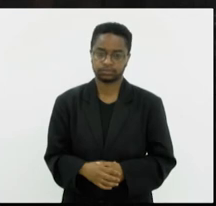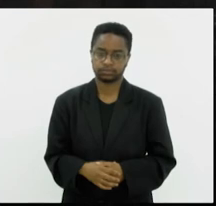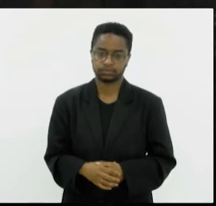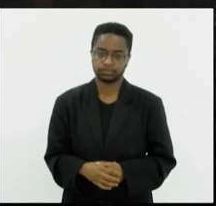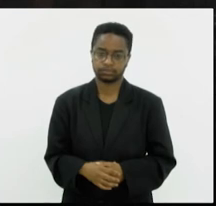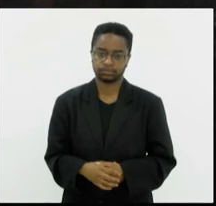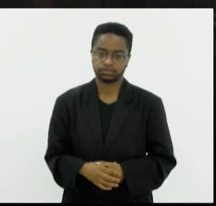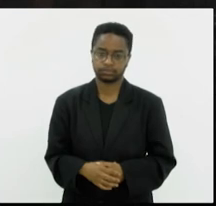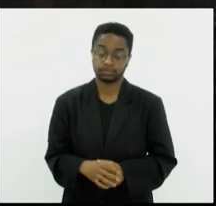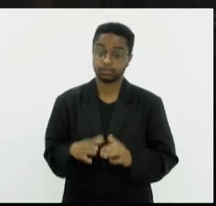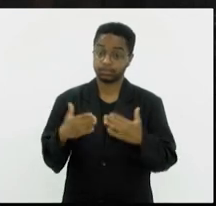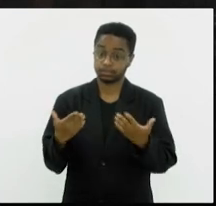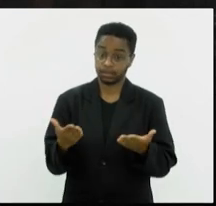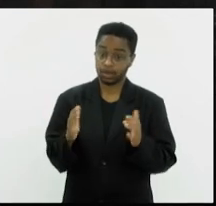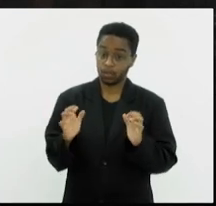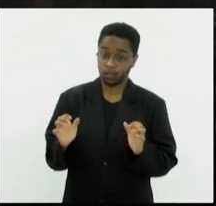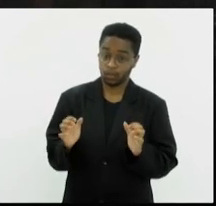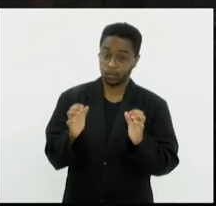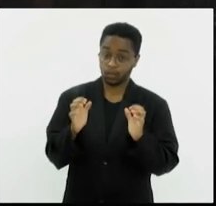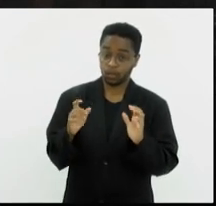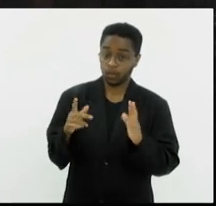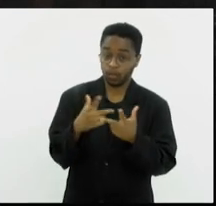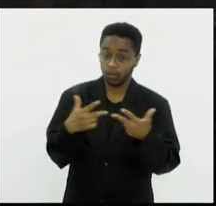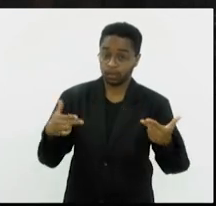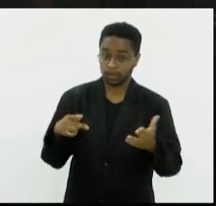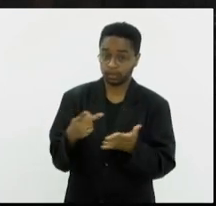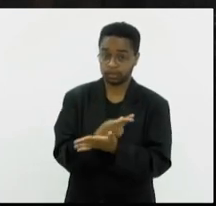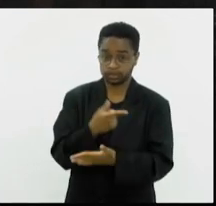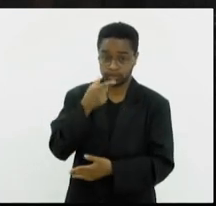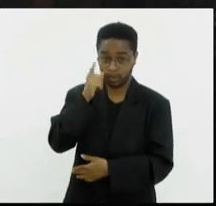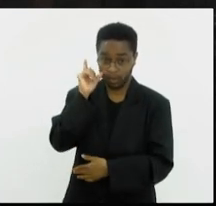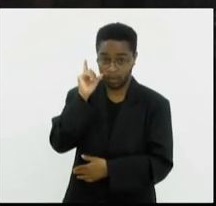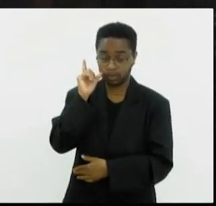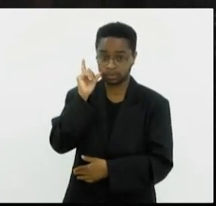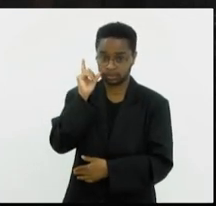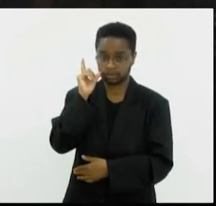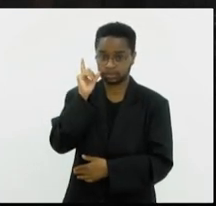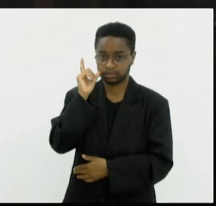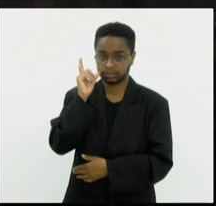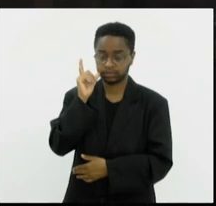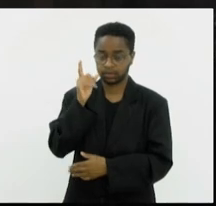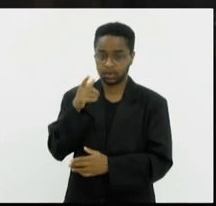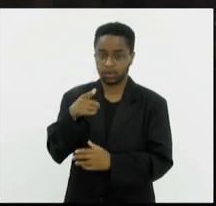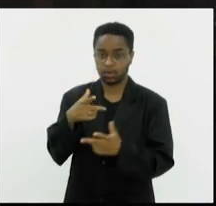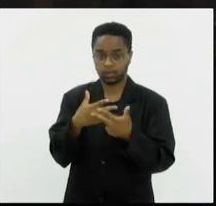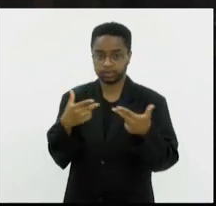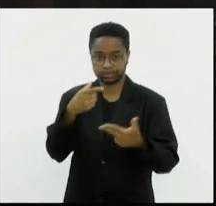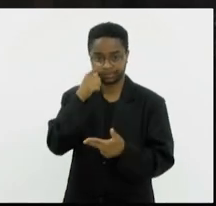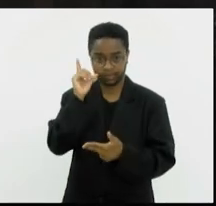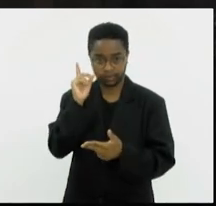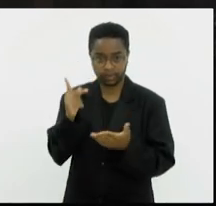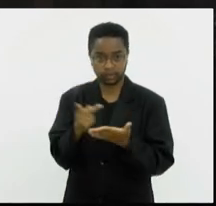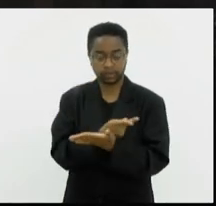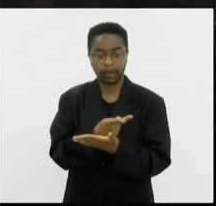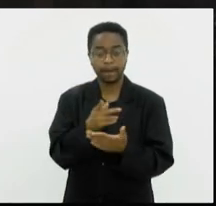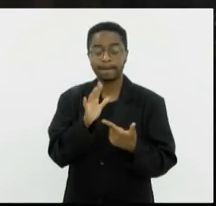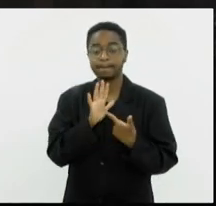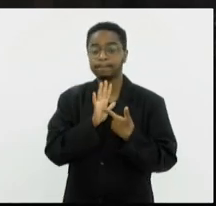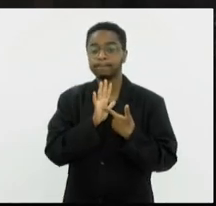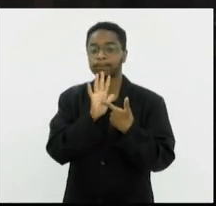o o evento de hoje ele é de de ontem perdoe ele é um